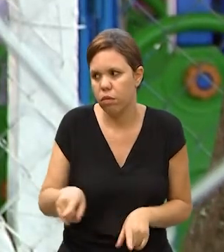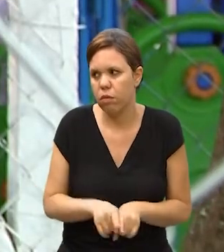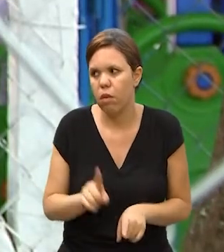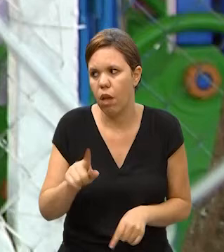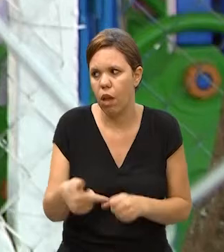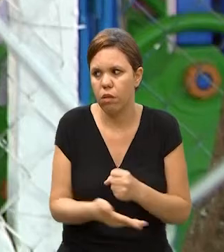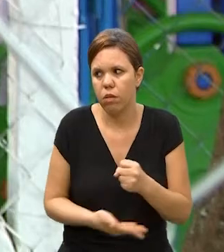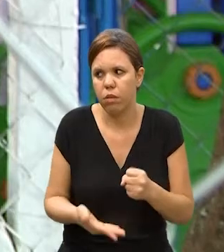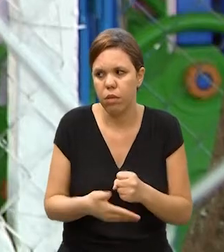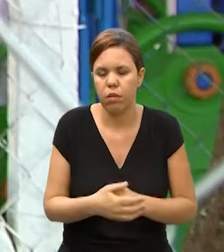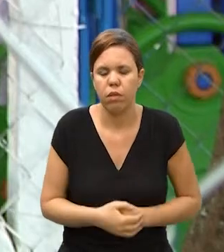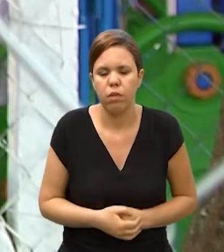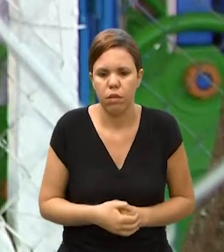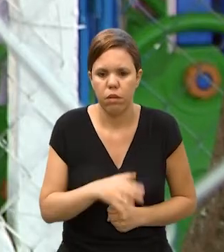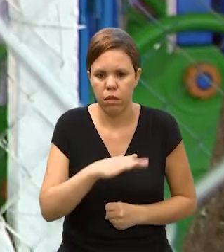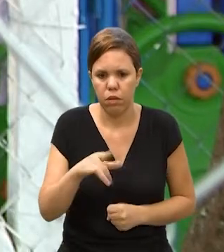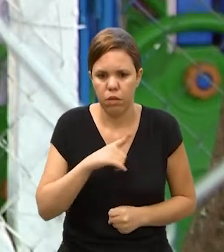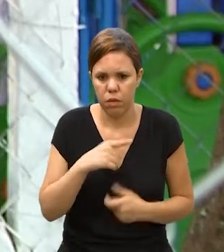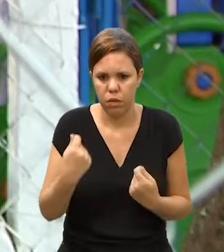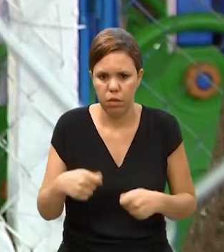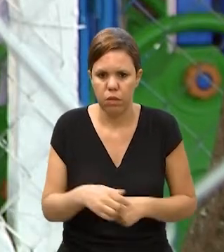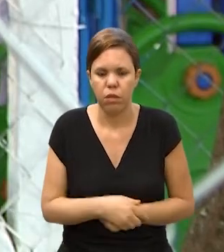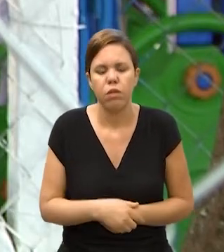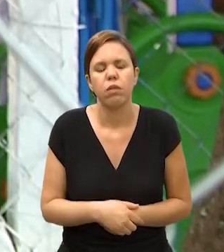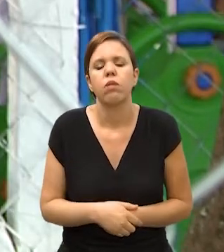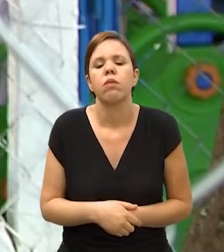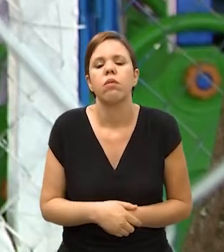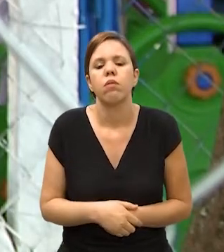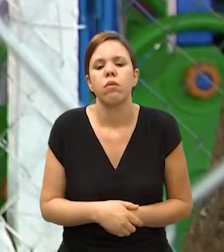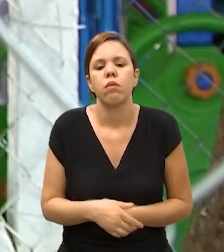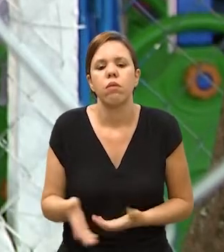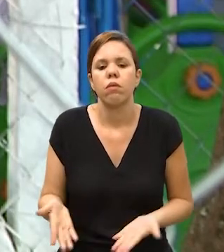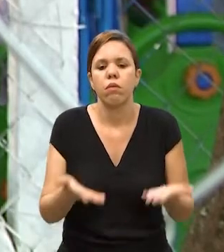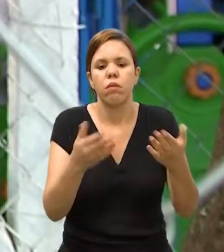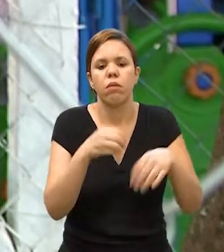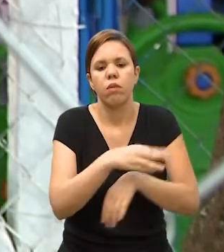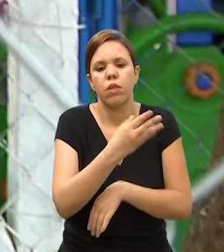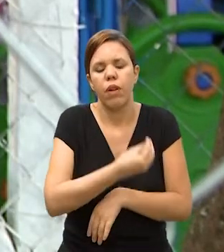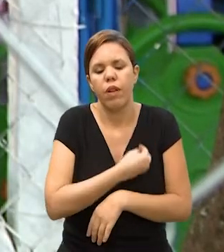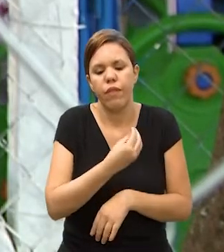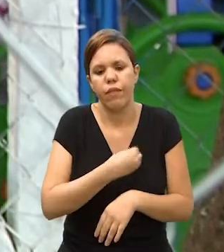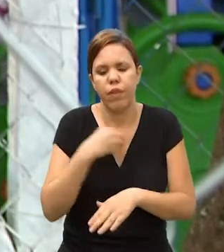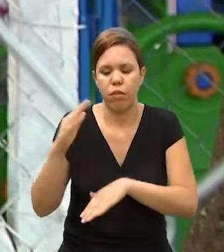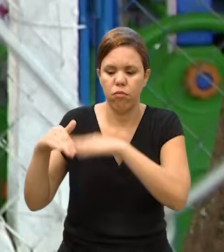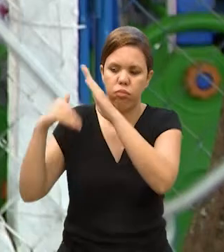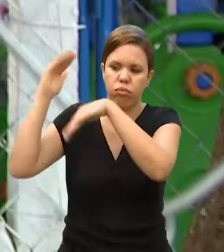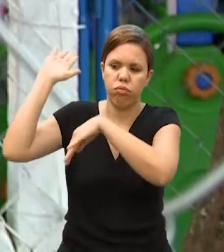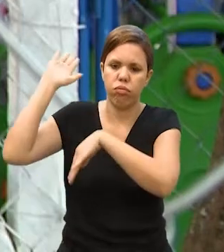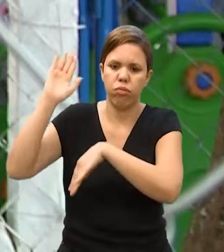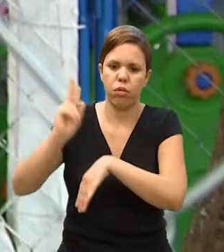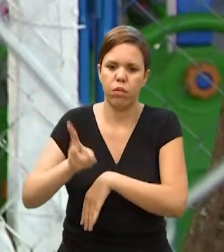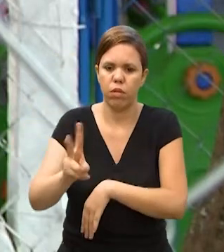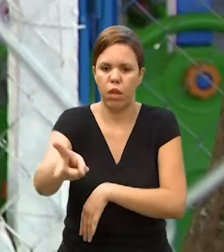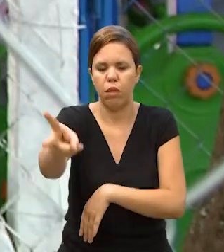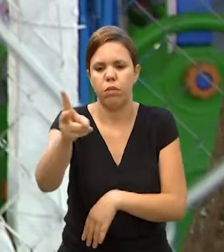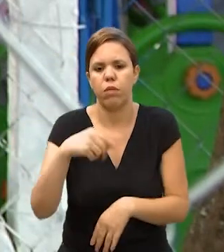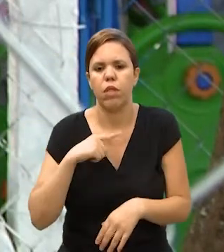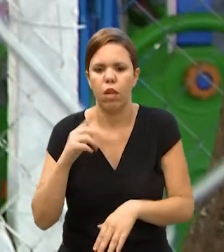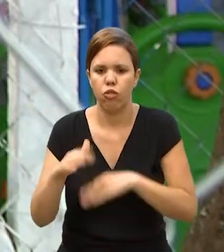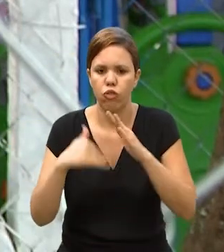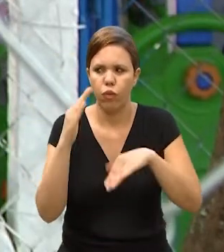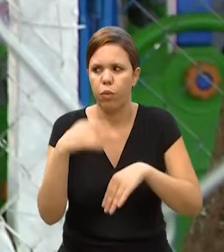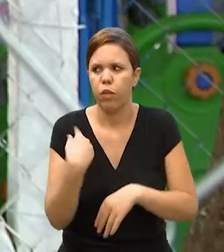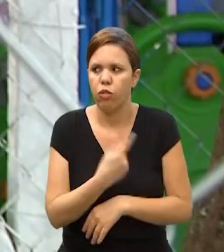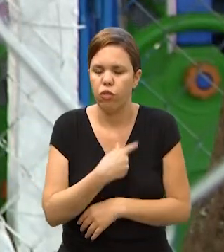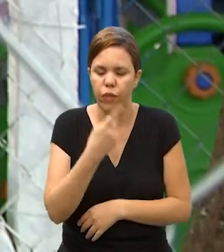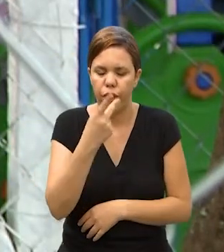é a base que a criança tem que ter para levar para o resto da vida, né? Ela tem esse desenvolvimento que a